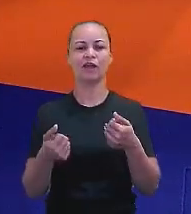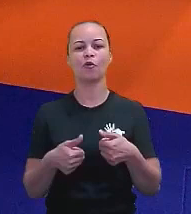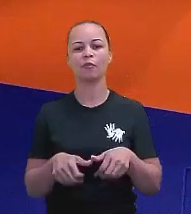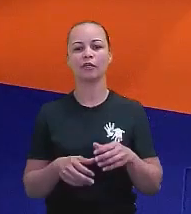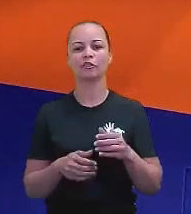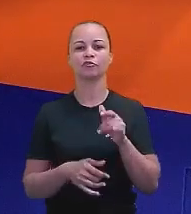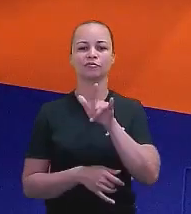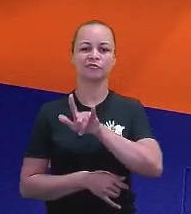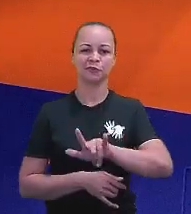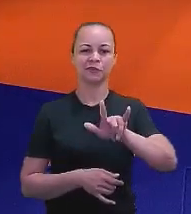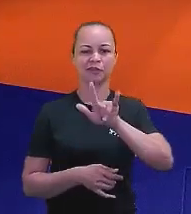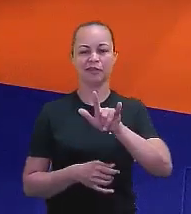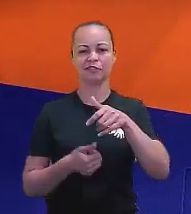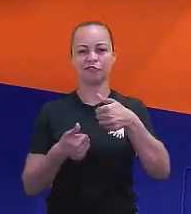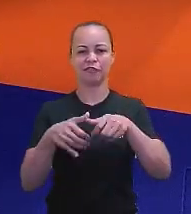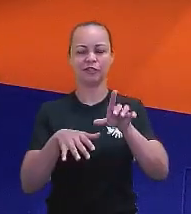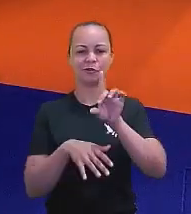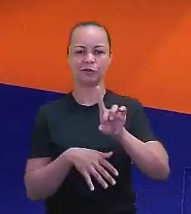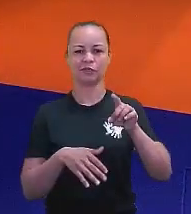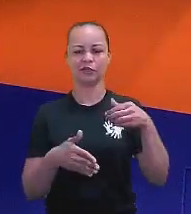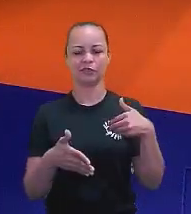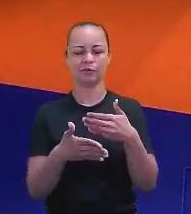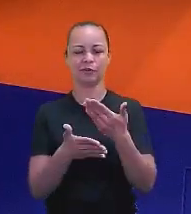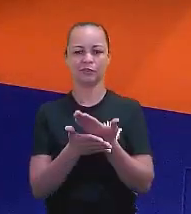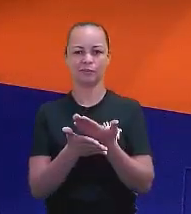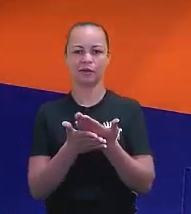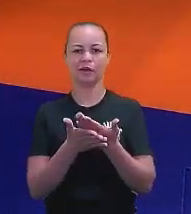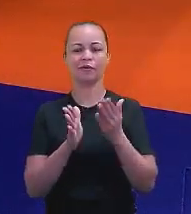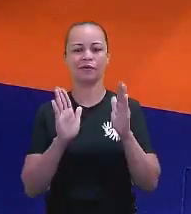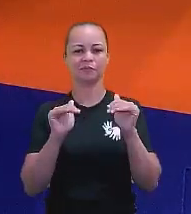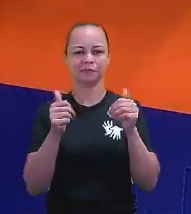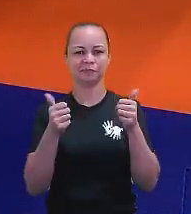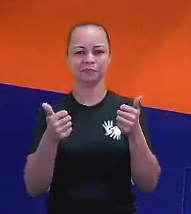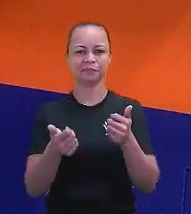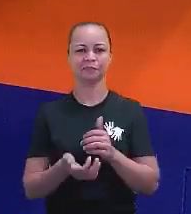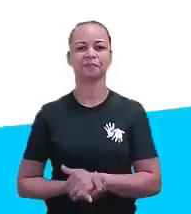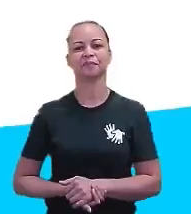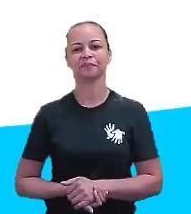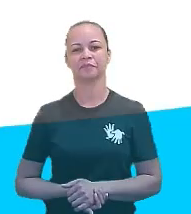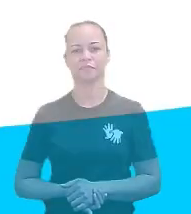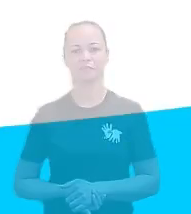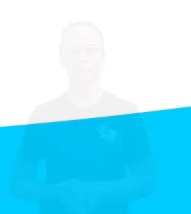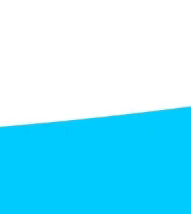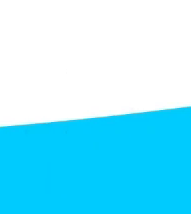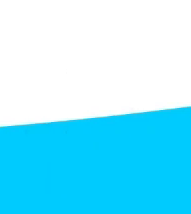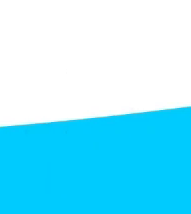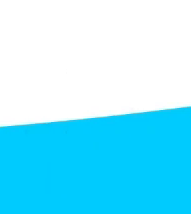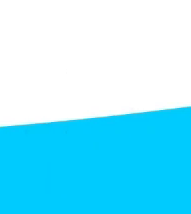beijo no coração, fica com Deus e até a próxima English Class.